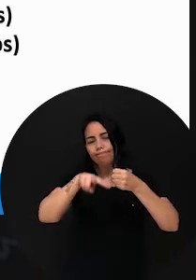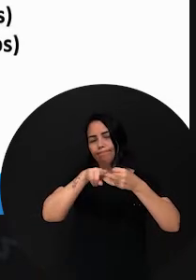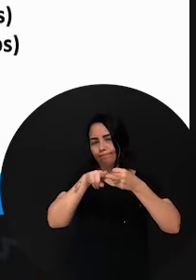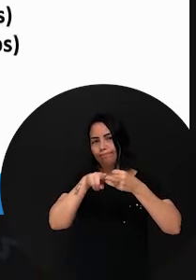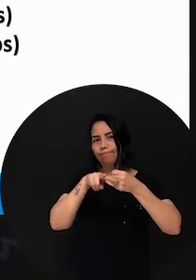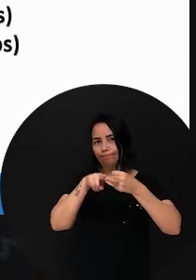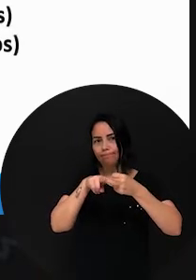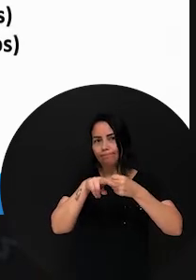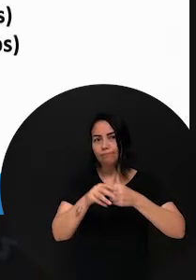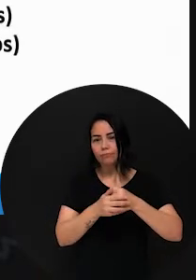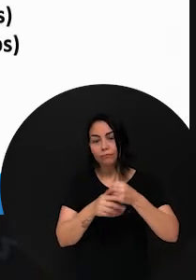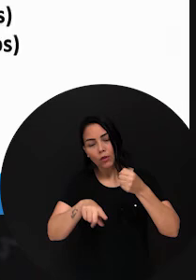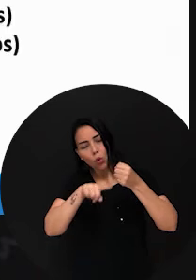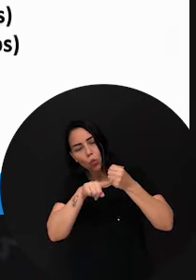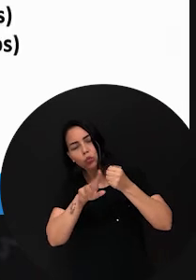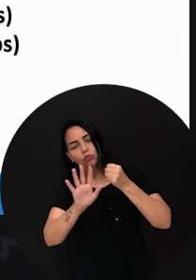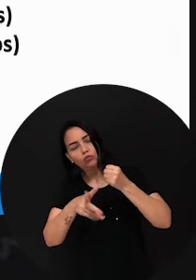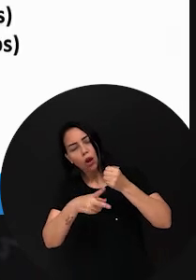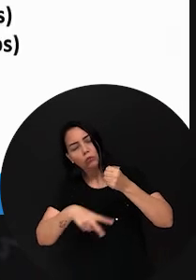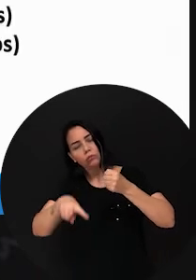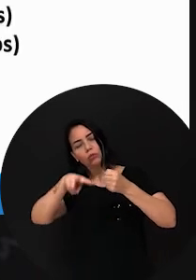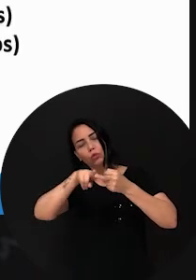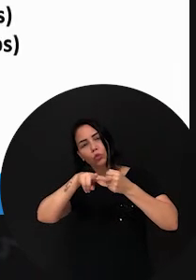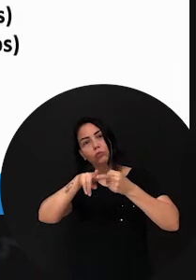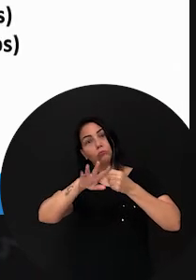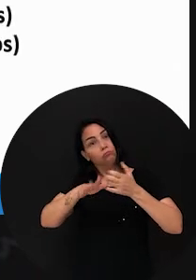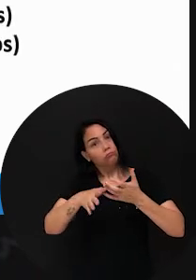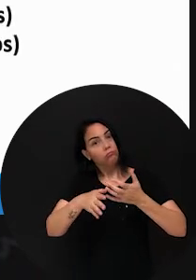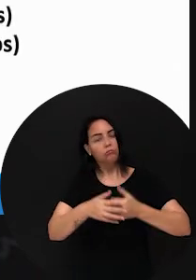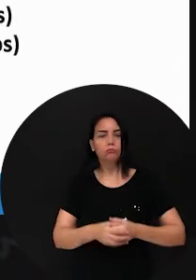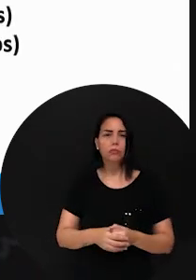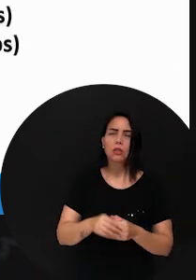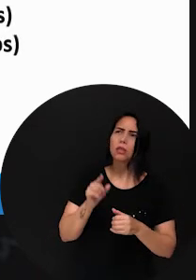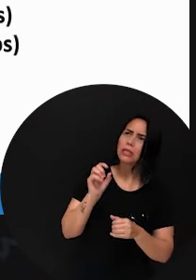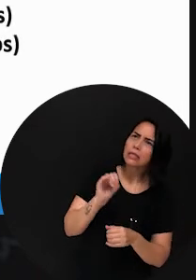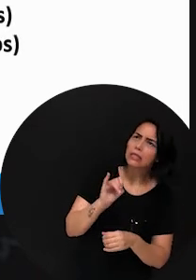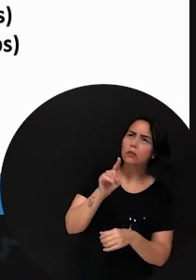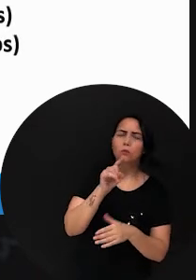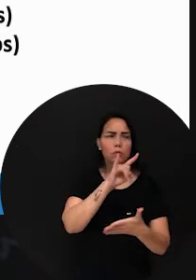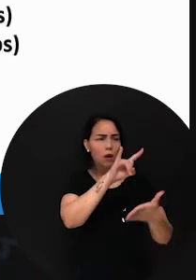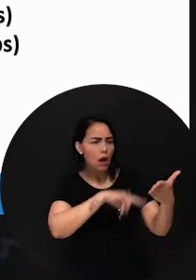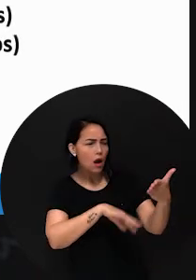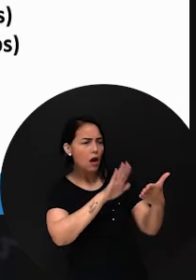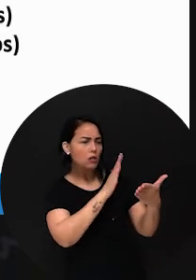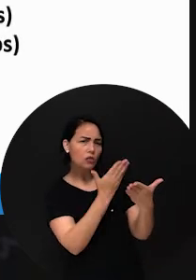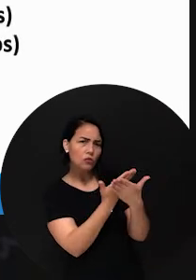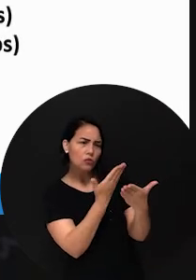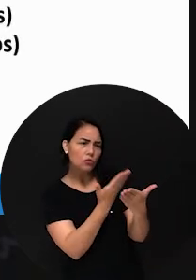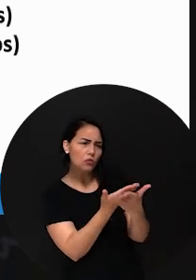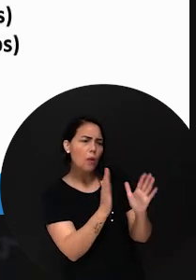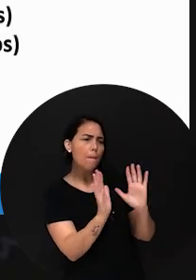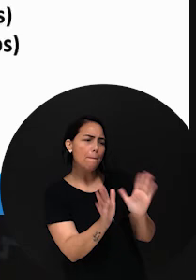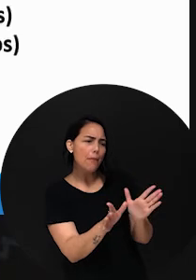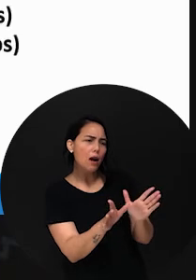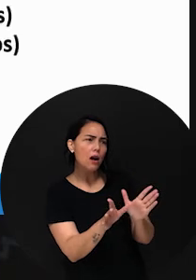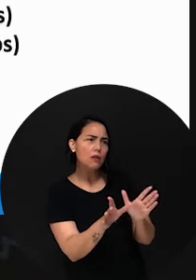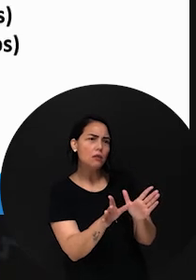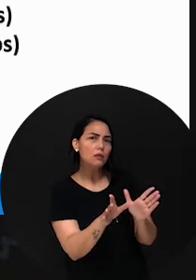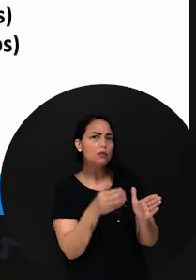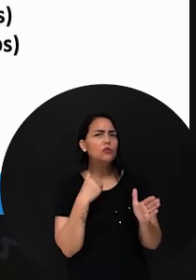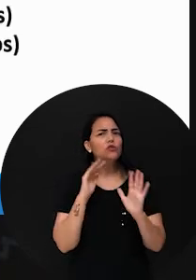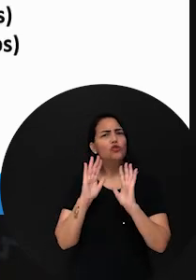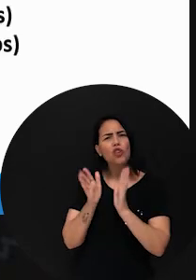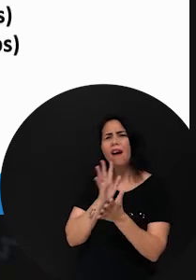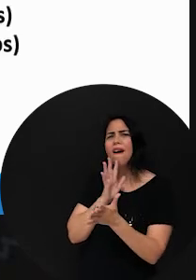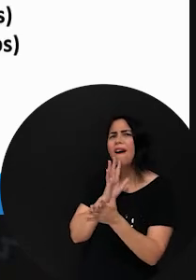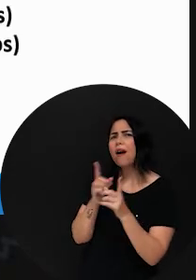1. Se um aluno ele vai se inscrever agora, mas já estudou música, então a gente vai fazer uma avaliação com esse aluno e verificar se ele tem